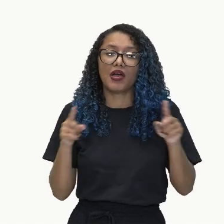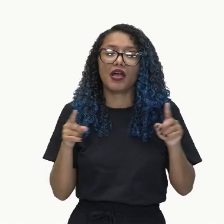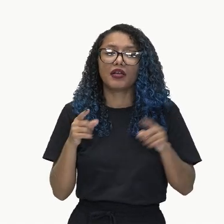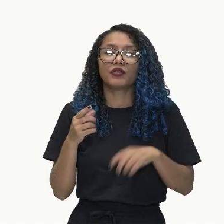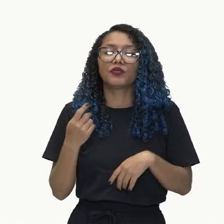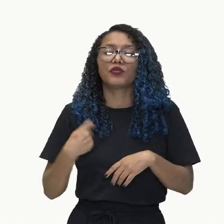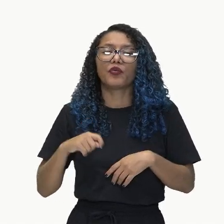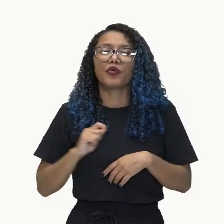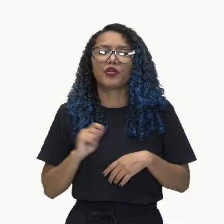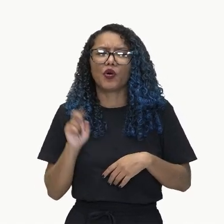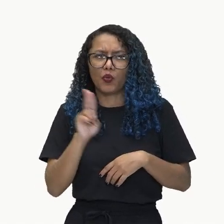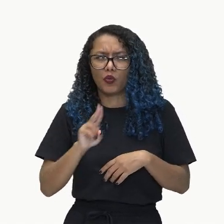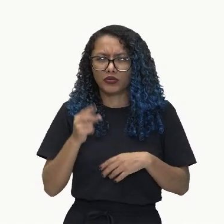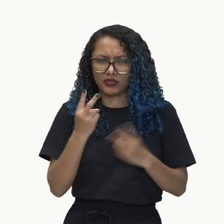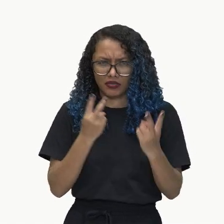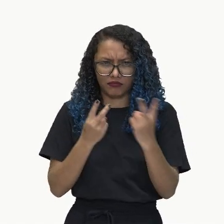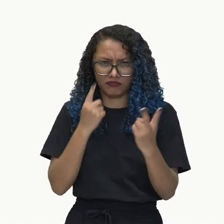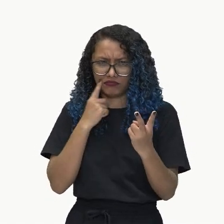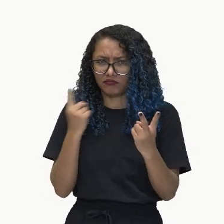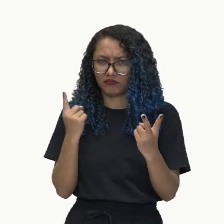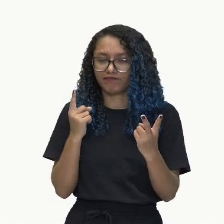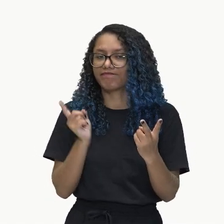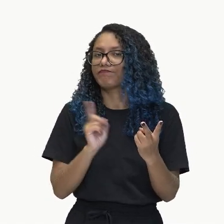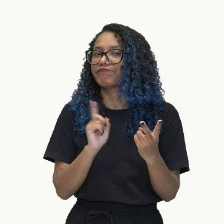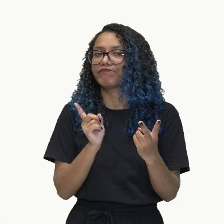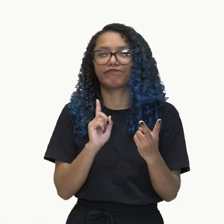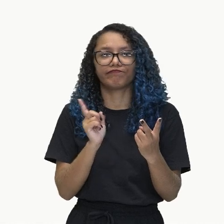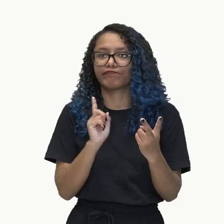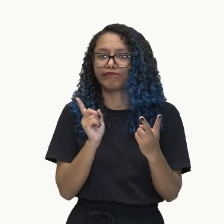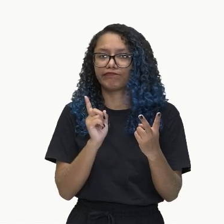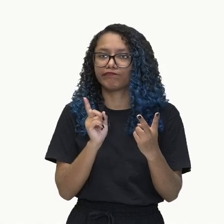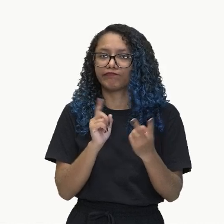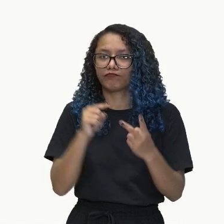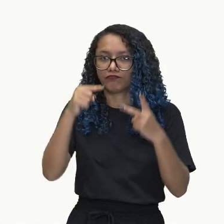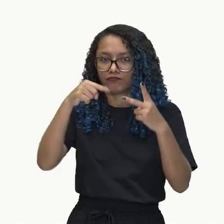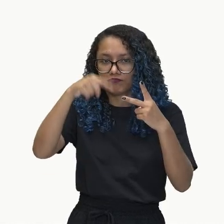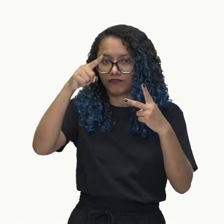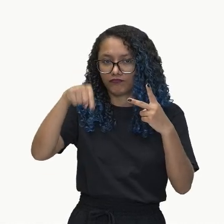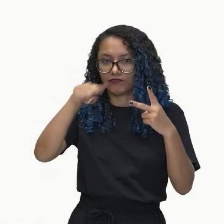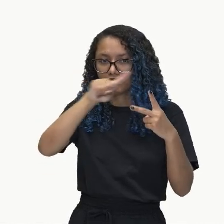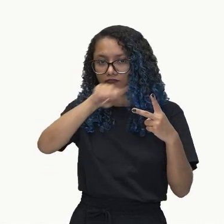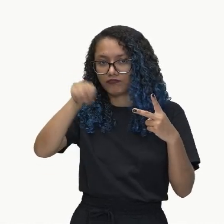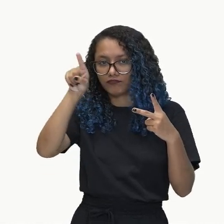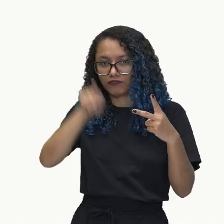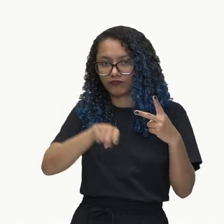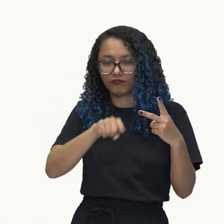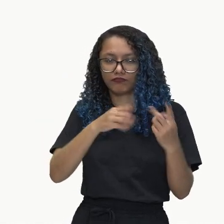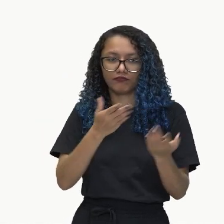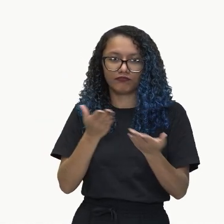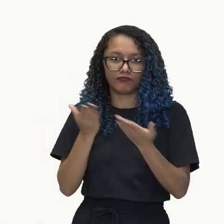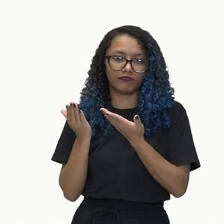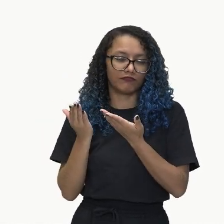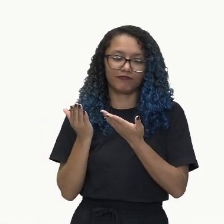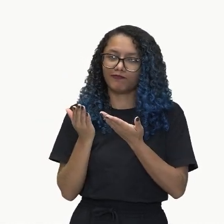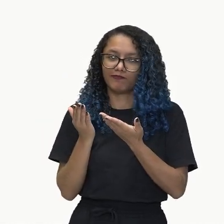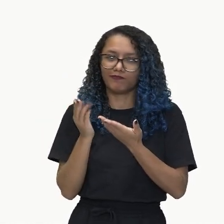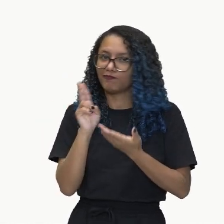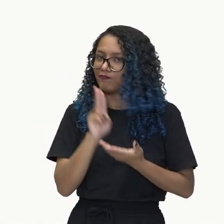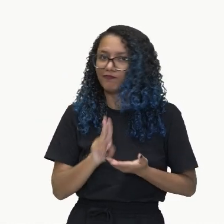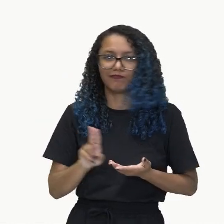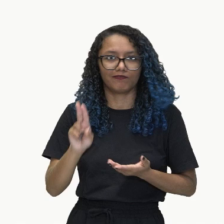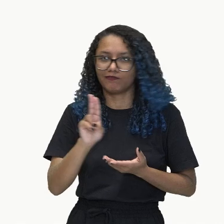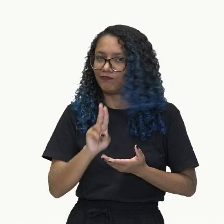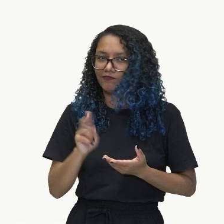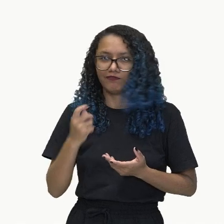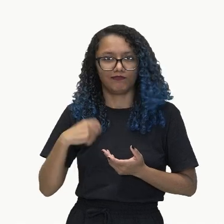nós usamos os dois pessoal de forma alguma negativo esse daqui que chamamos de circunflexo na língua espanhola